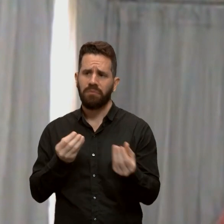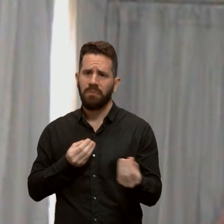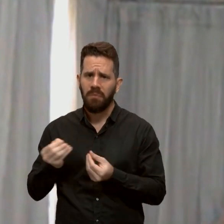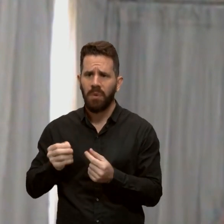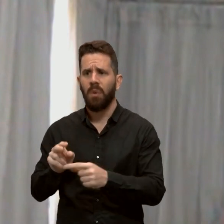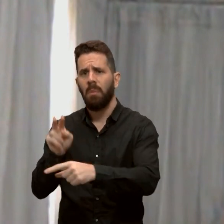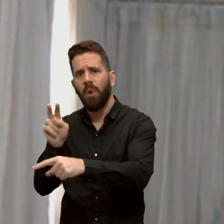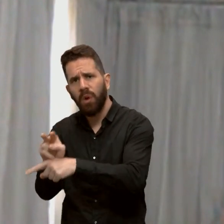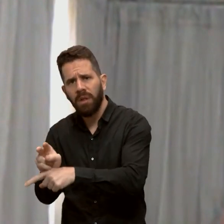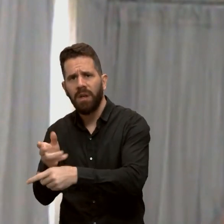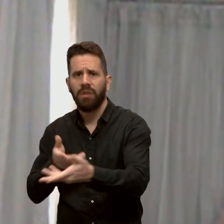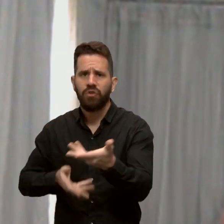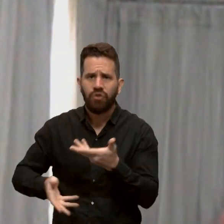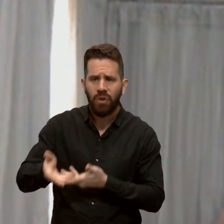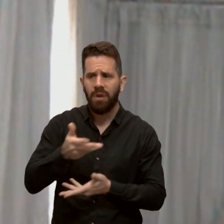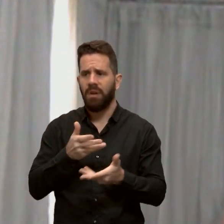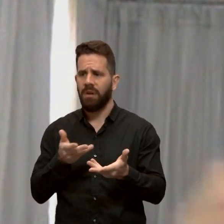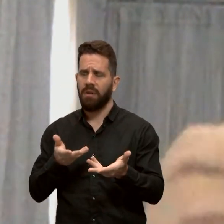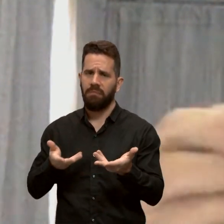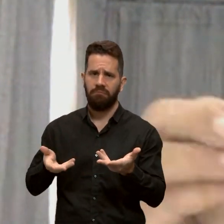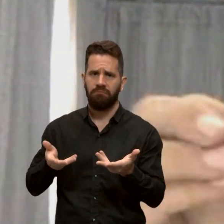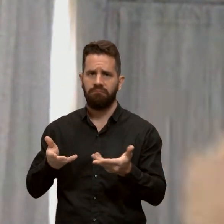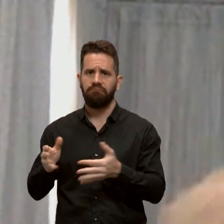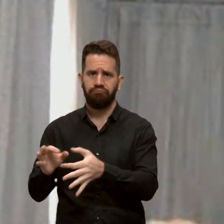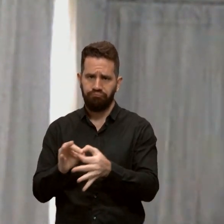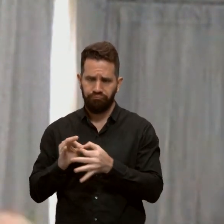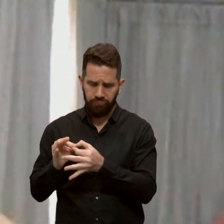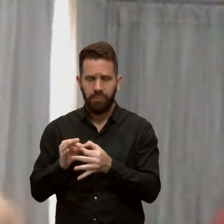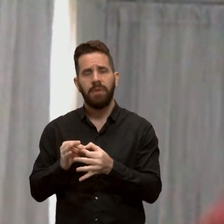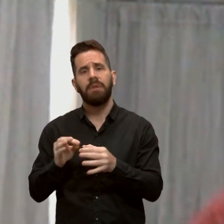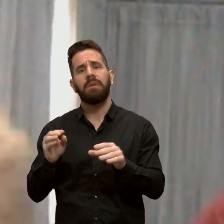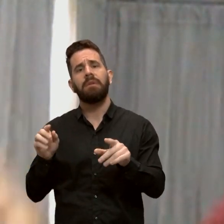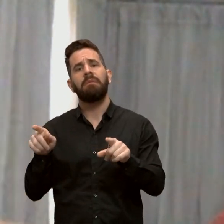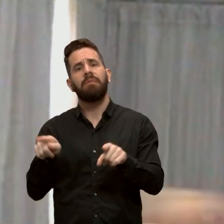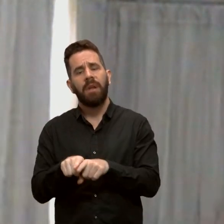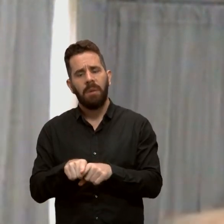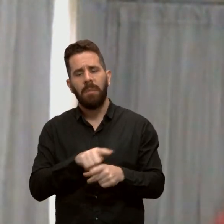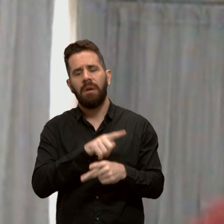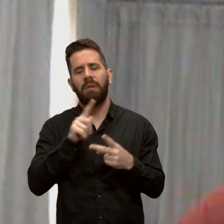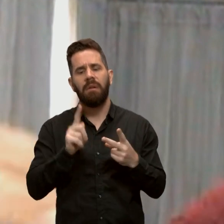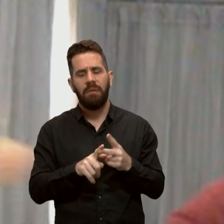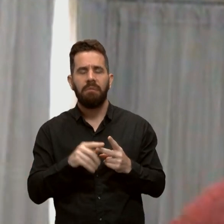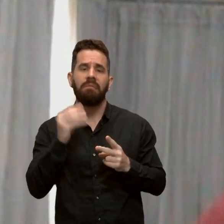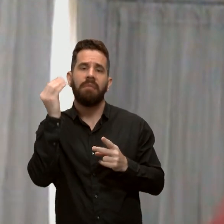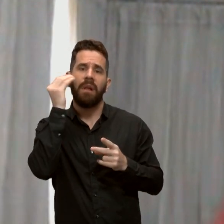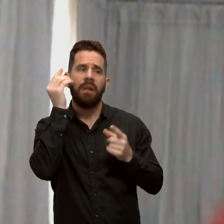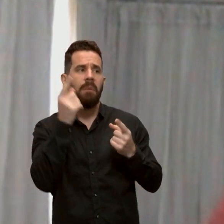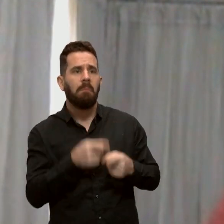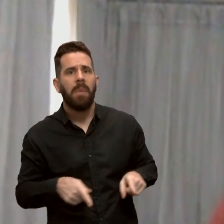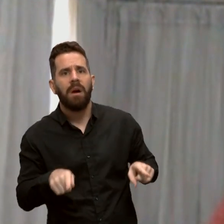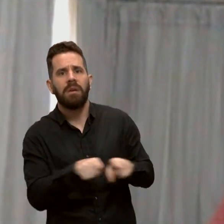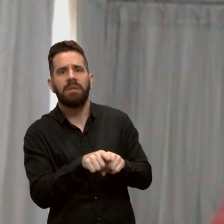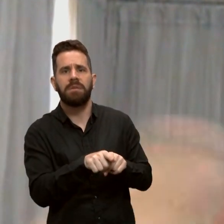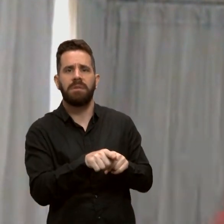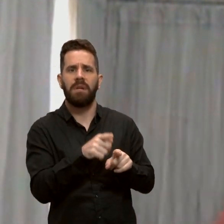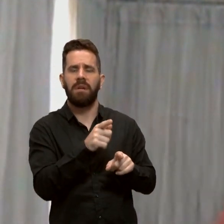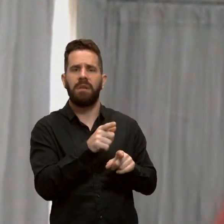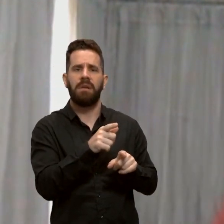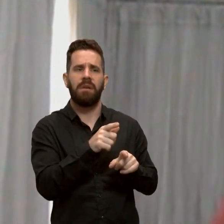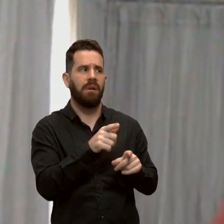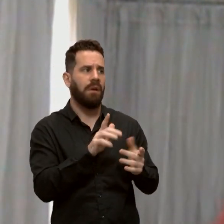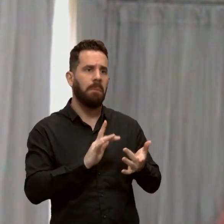né? E também tentar estabelecer parcerias no sentido de que essas redes